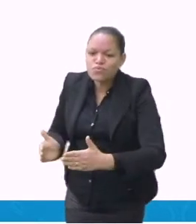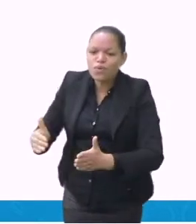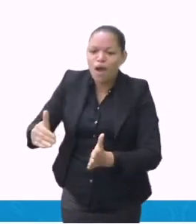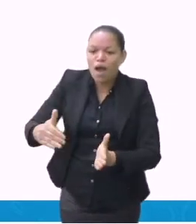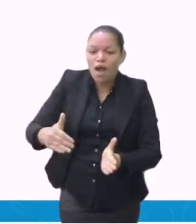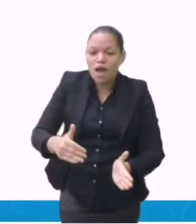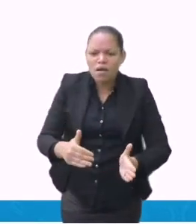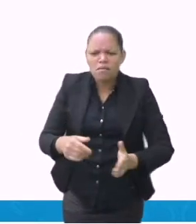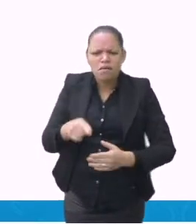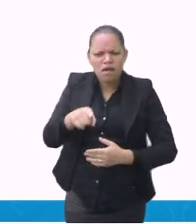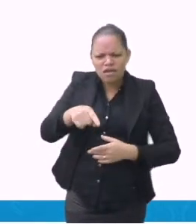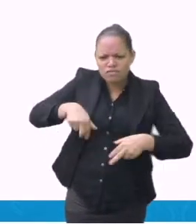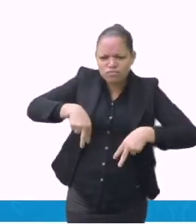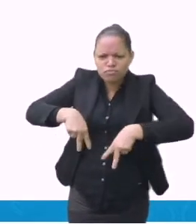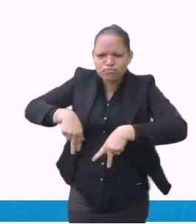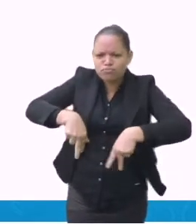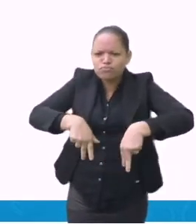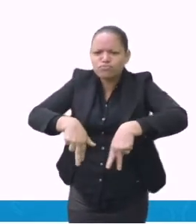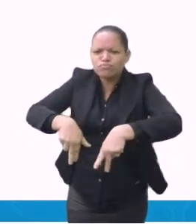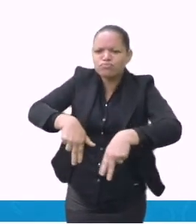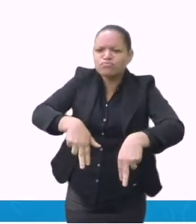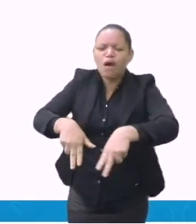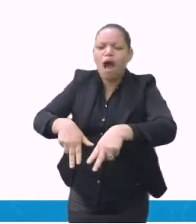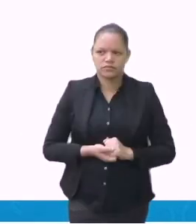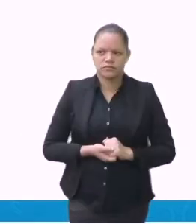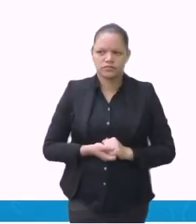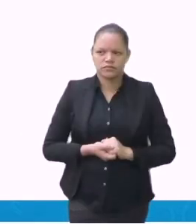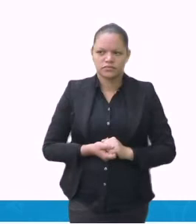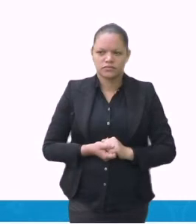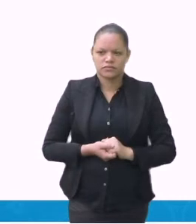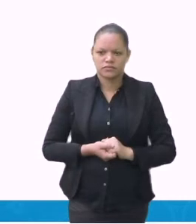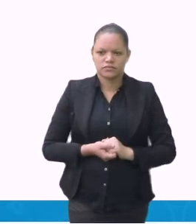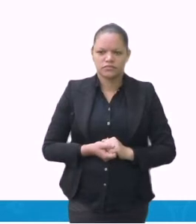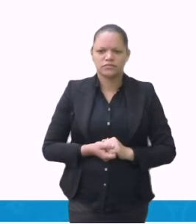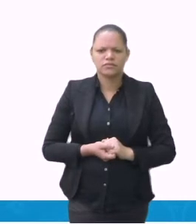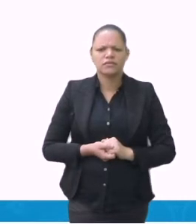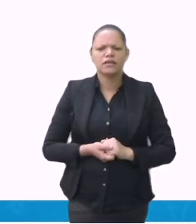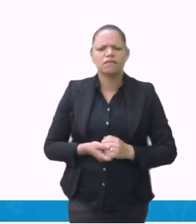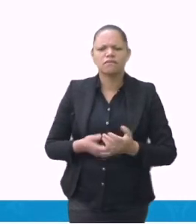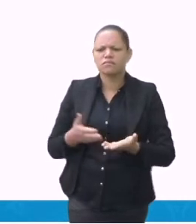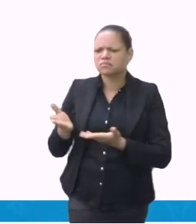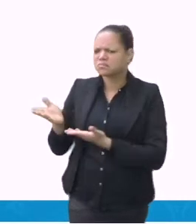ok? E mande para o seu professor através do nosso chat. Vamos lá.